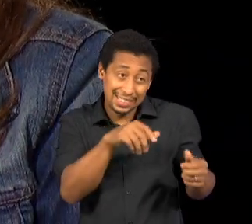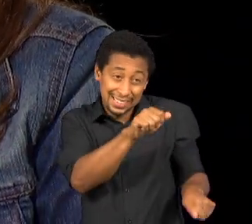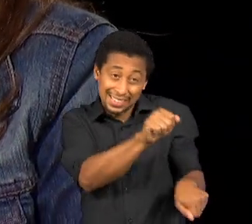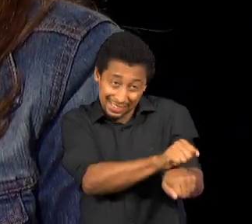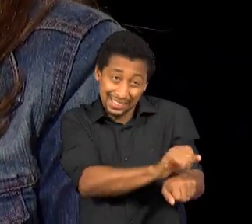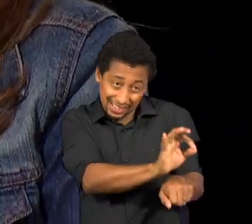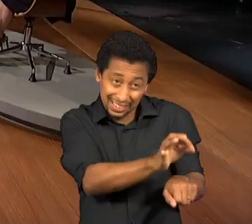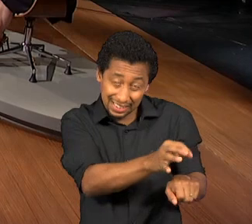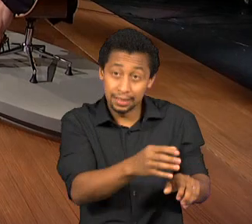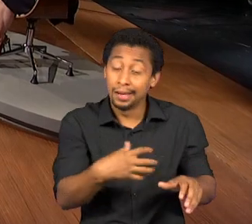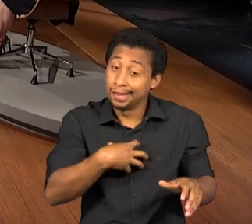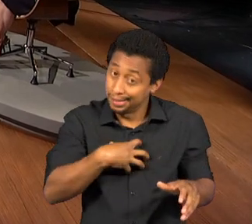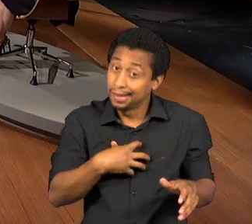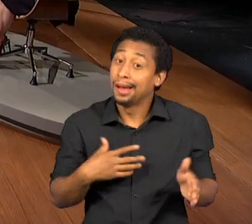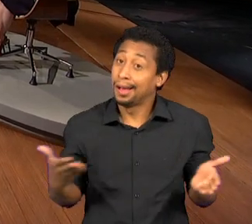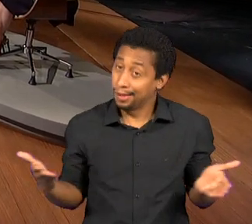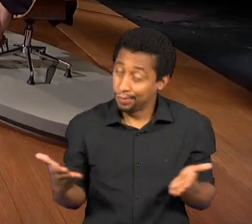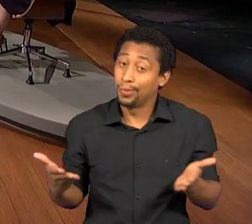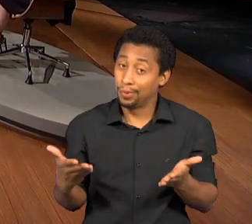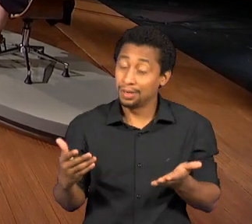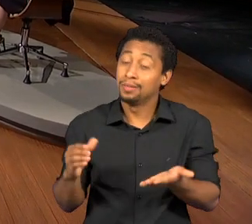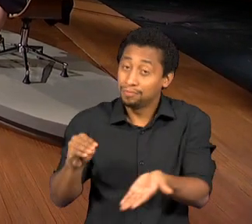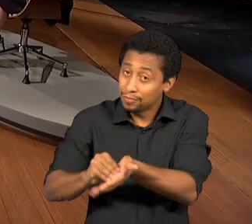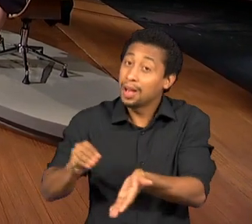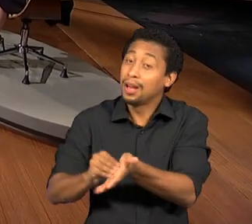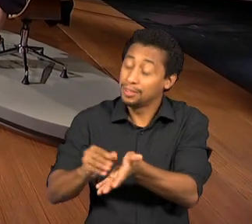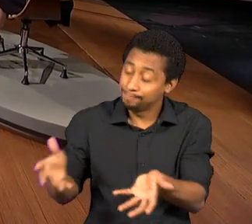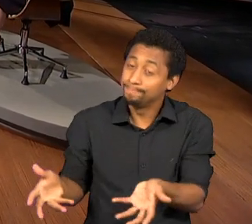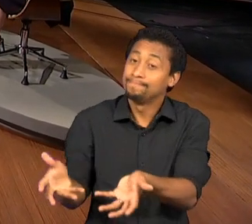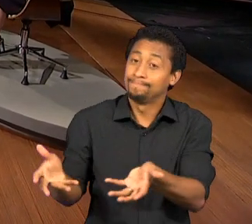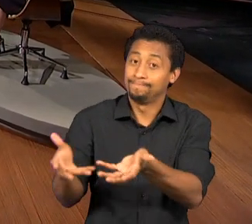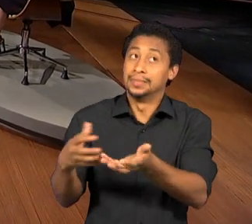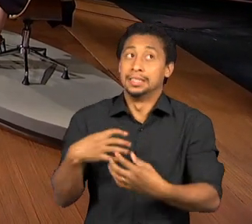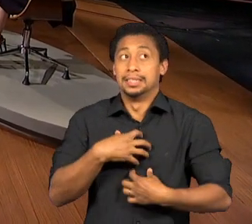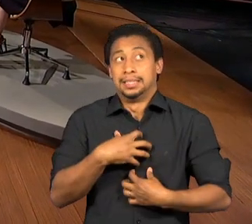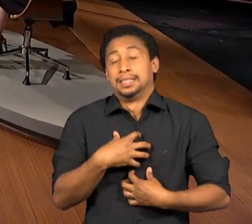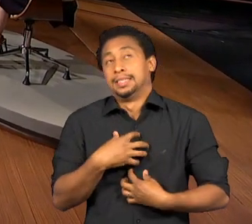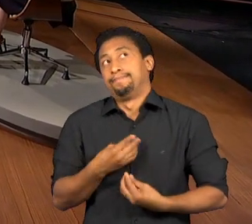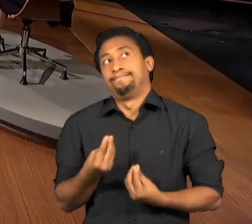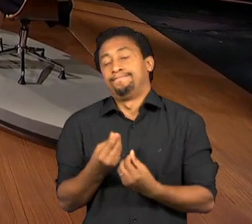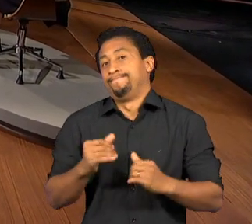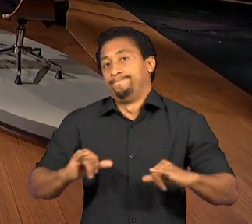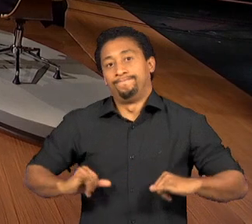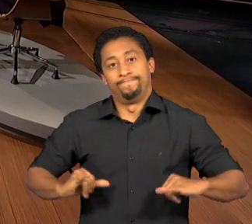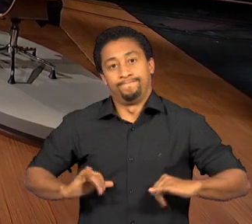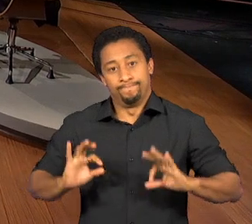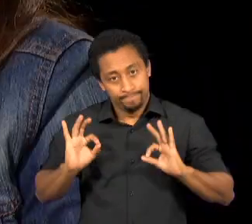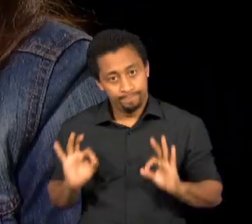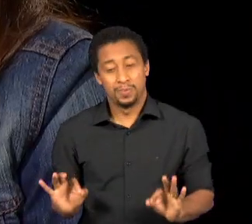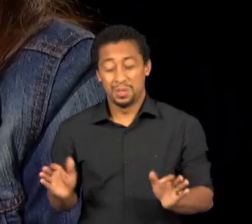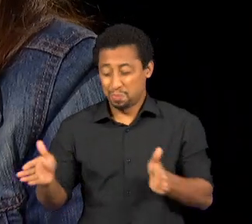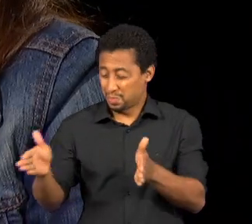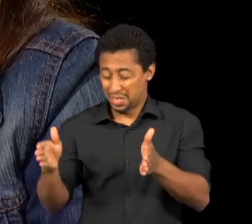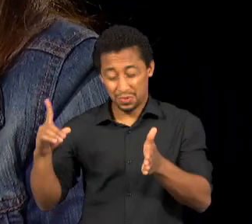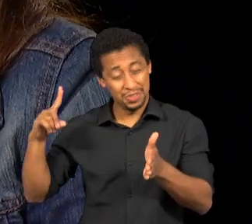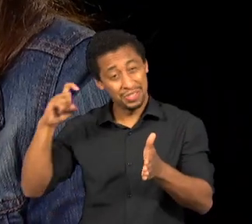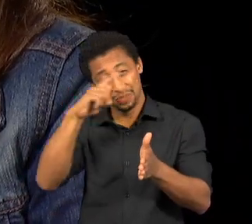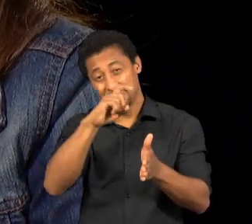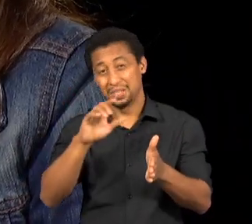agonizantes. Como Jair perguntou, agora eu acho que é uma das piores fases mesmo